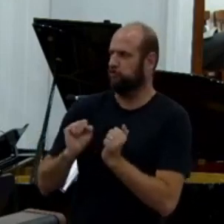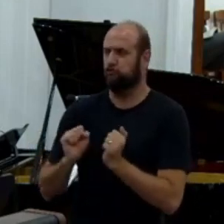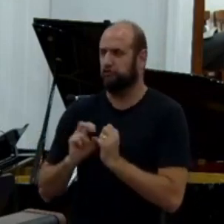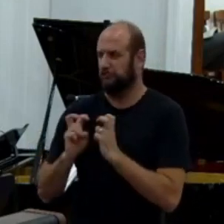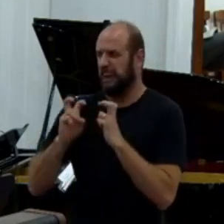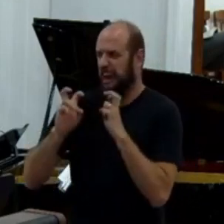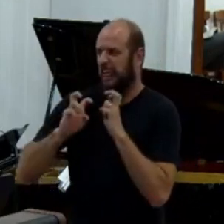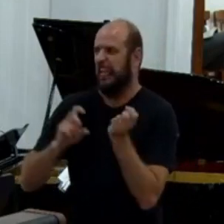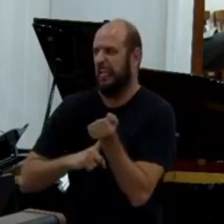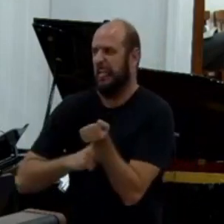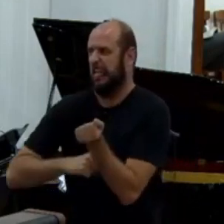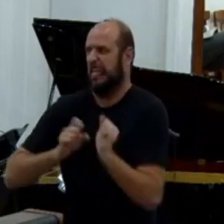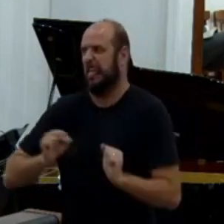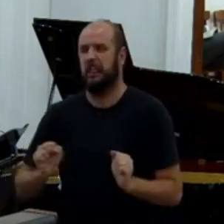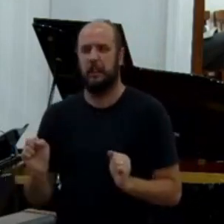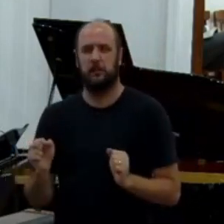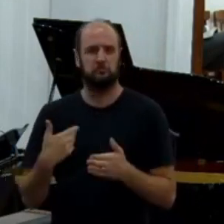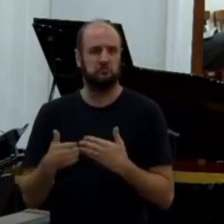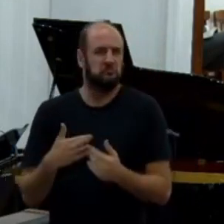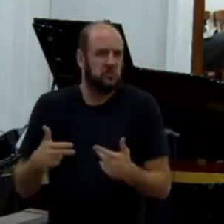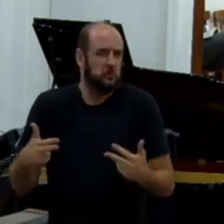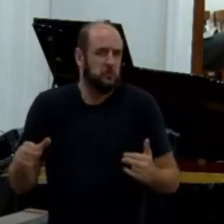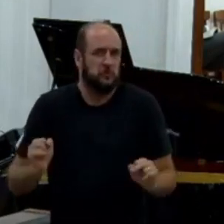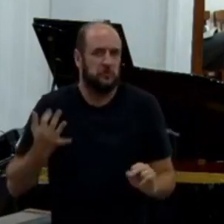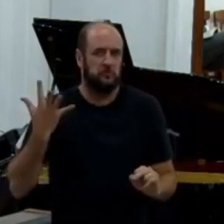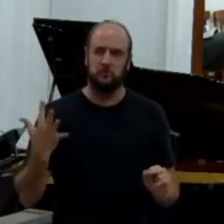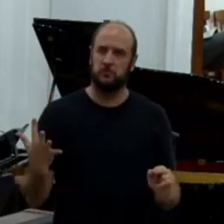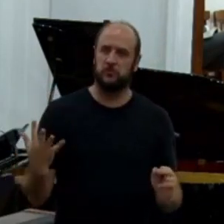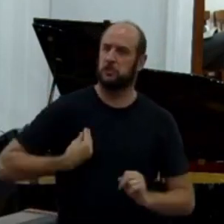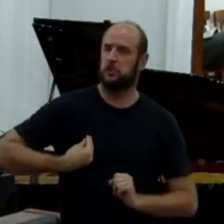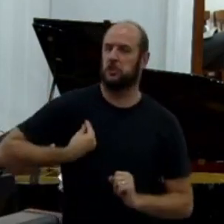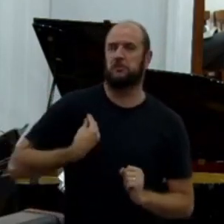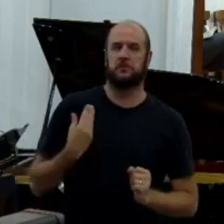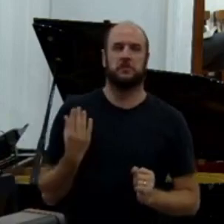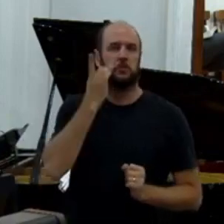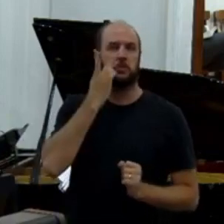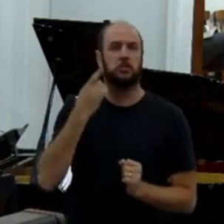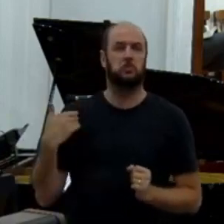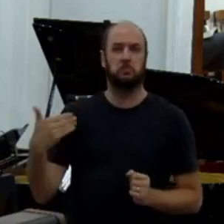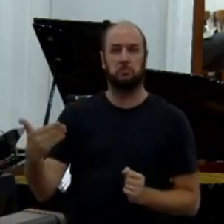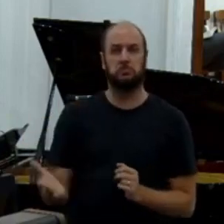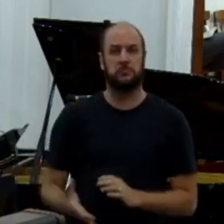acalorada por causa de alguma coisa que aconteceu no dia.